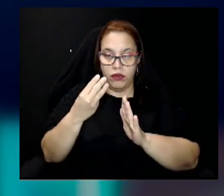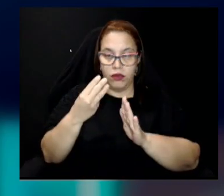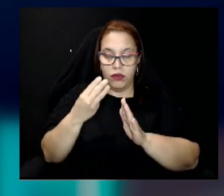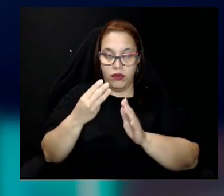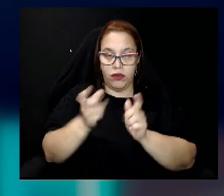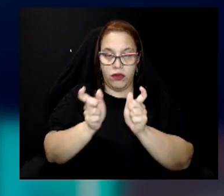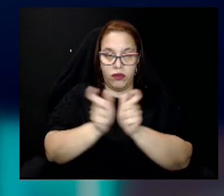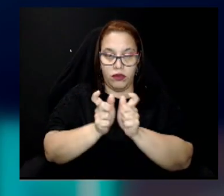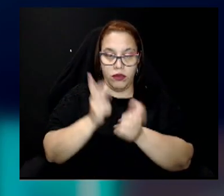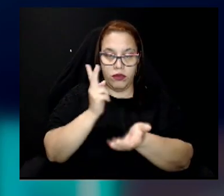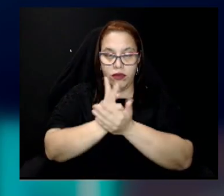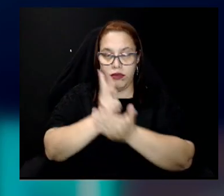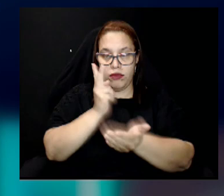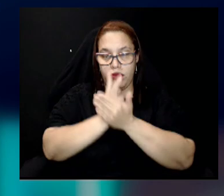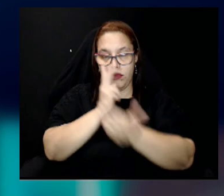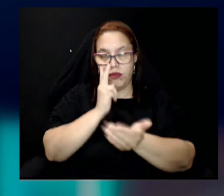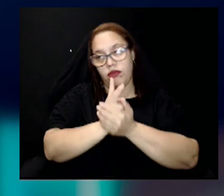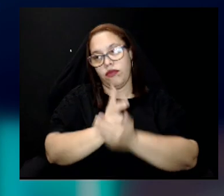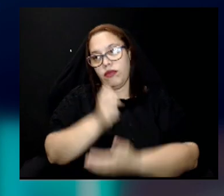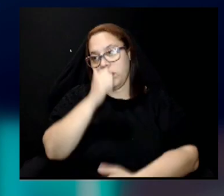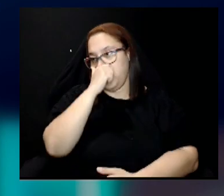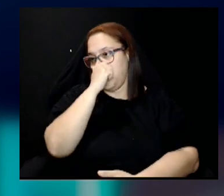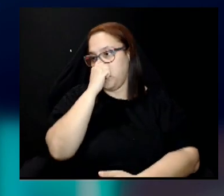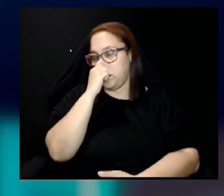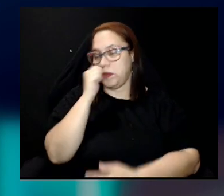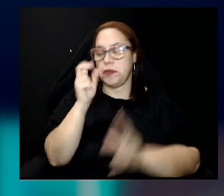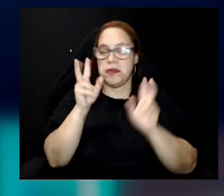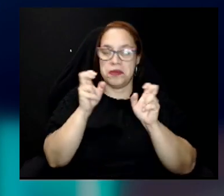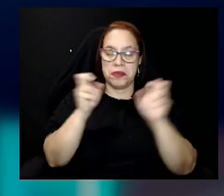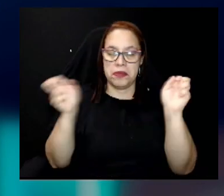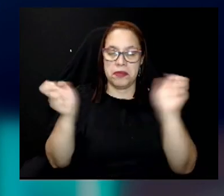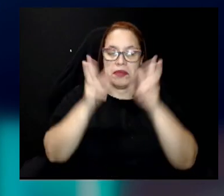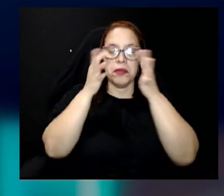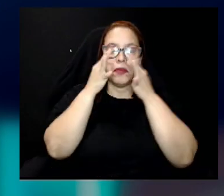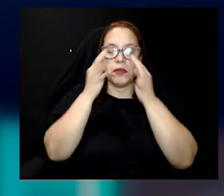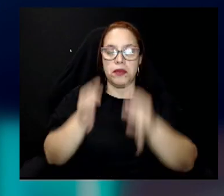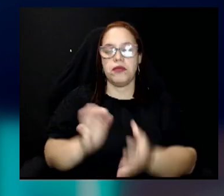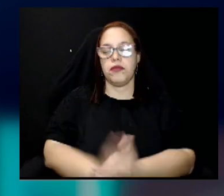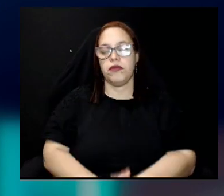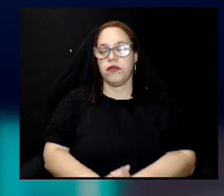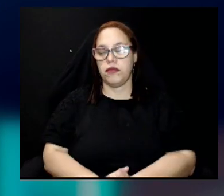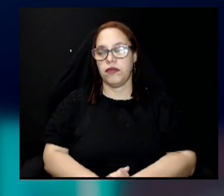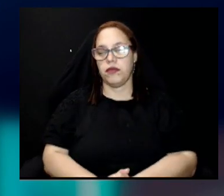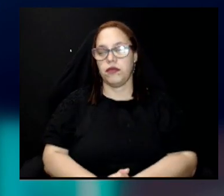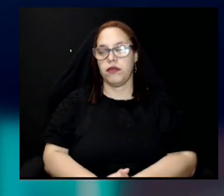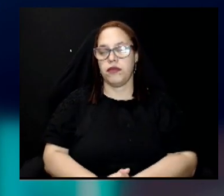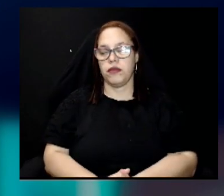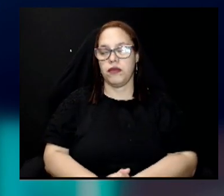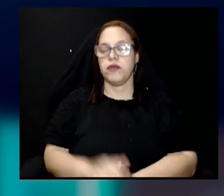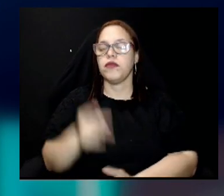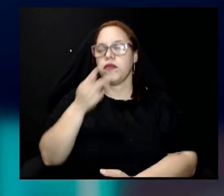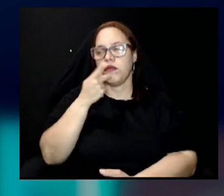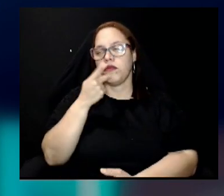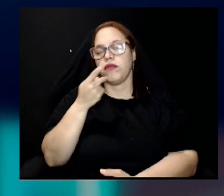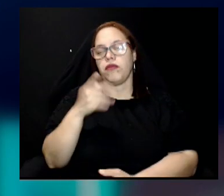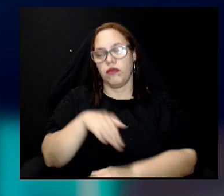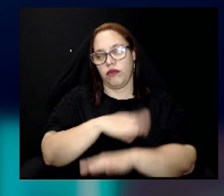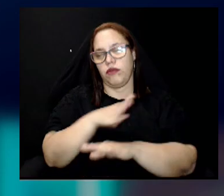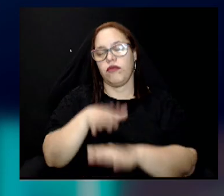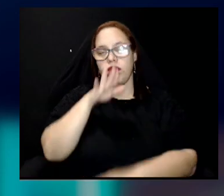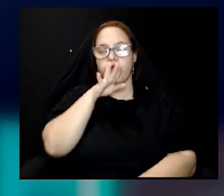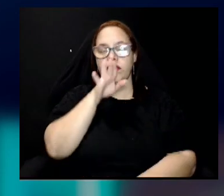frequentes. Então, é um tema que merece atenção. E na nossa fala aqui ao longo da nossa tarde, a gente vai perceber